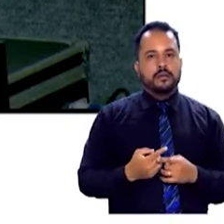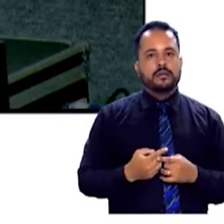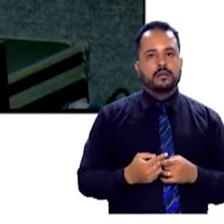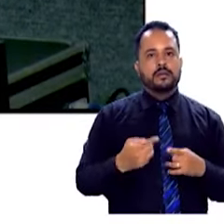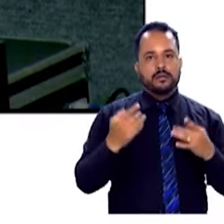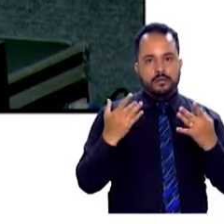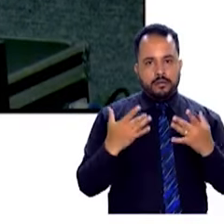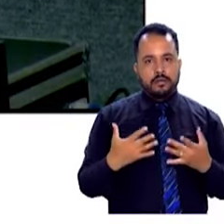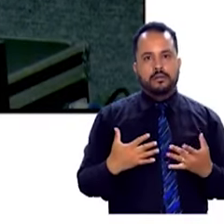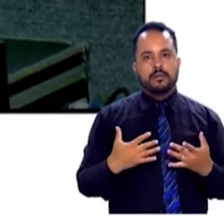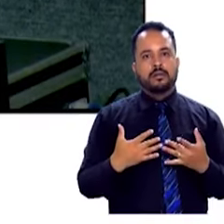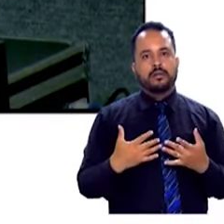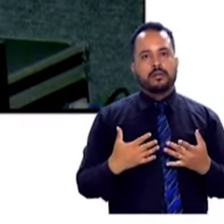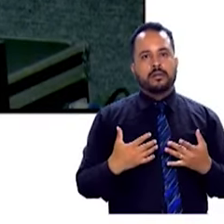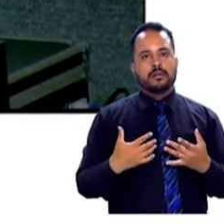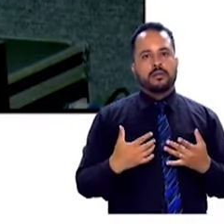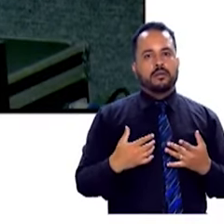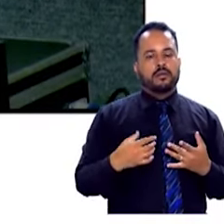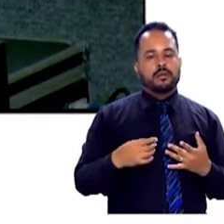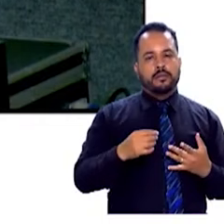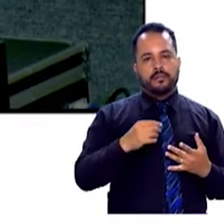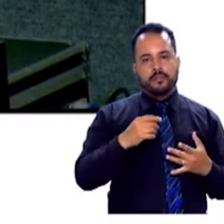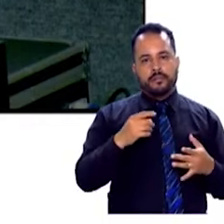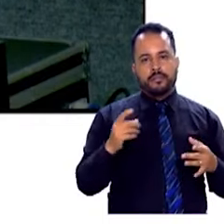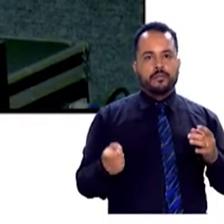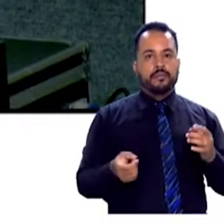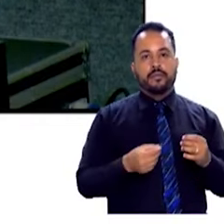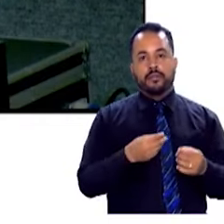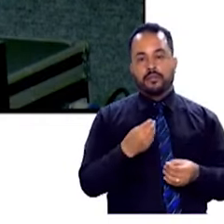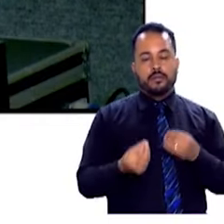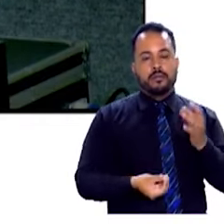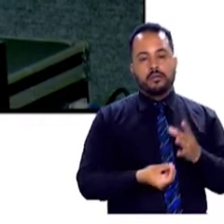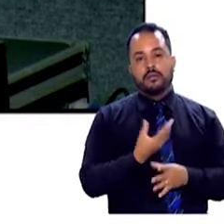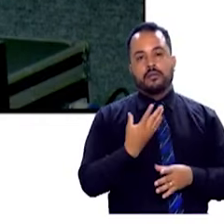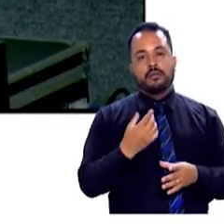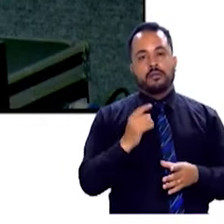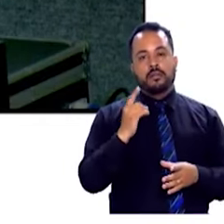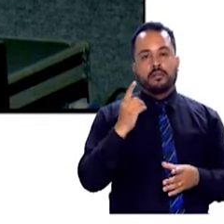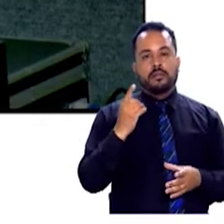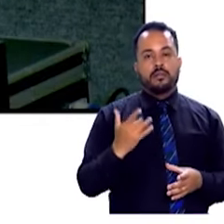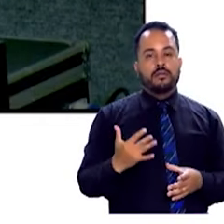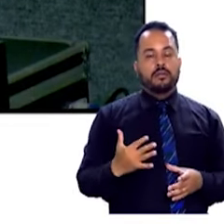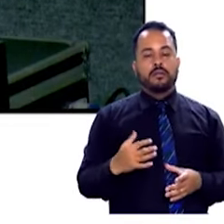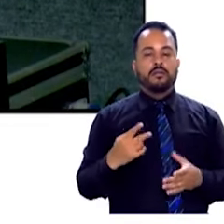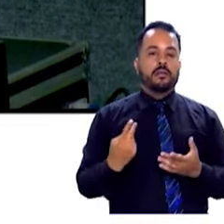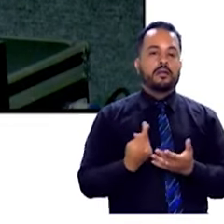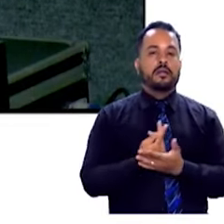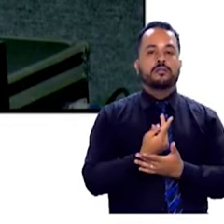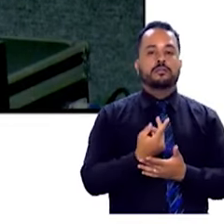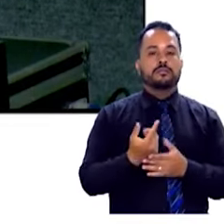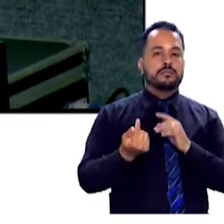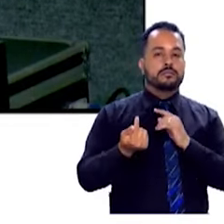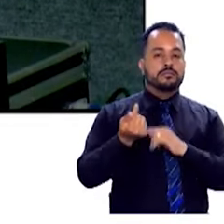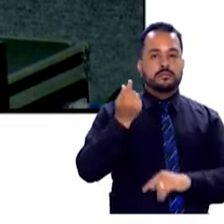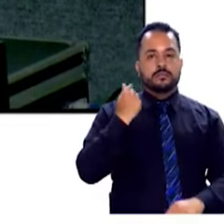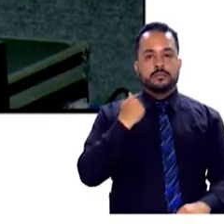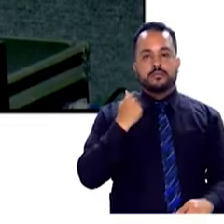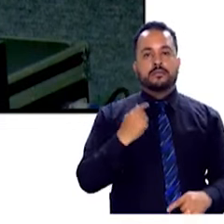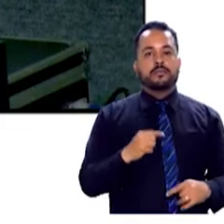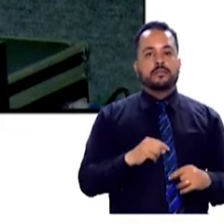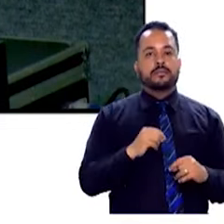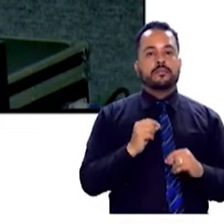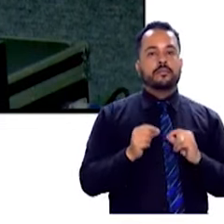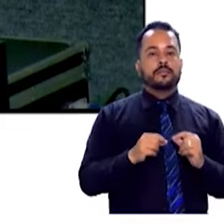eles estão dizendo não eles foram formularam de uma maneira incompleta claramente no caso anterior se eles tivessem tivessem havido uma coisa como da